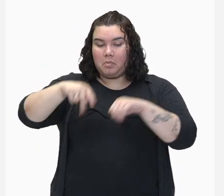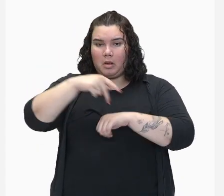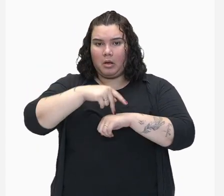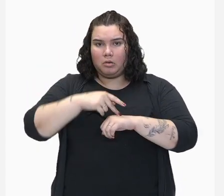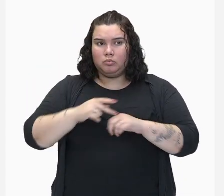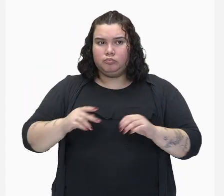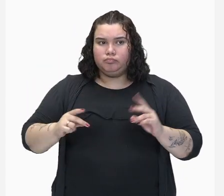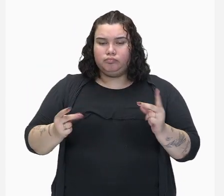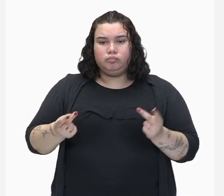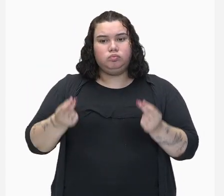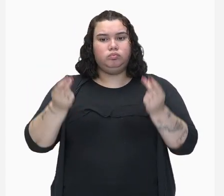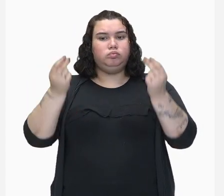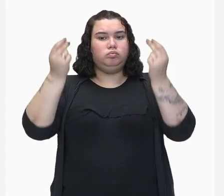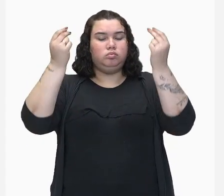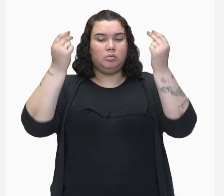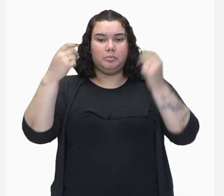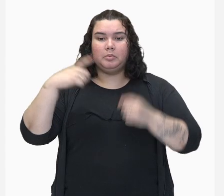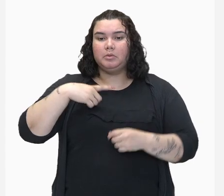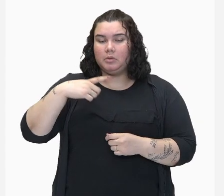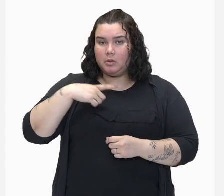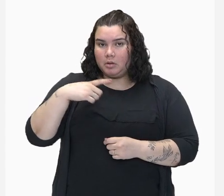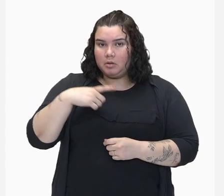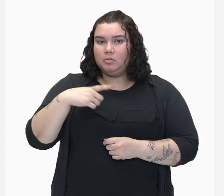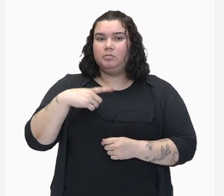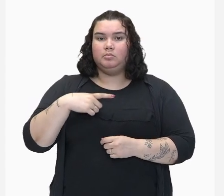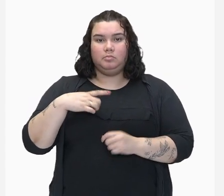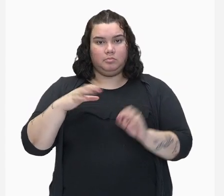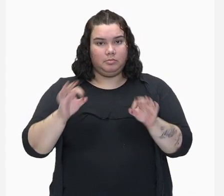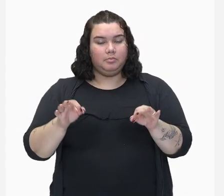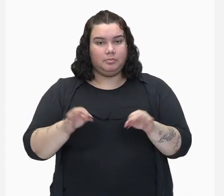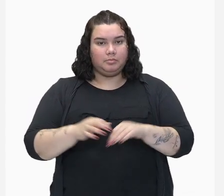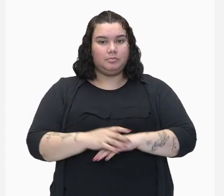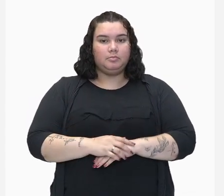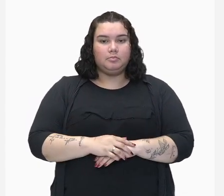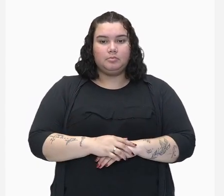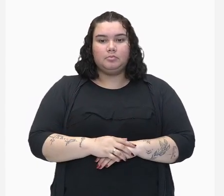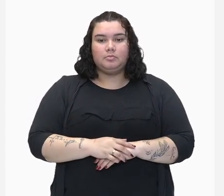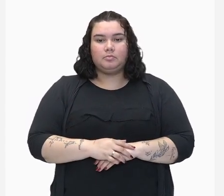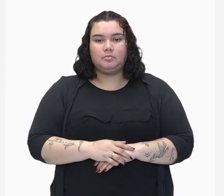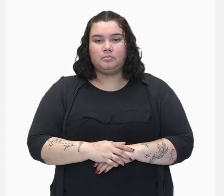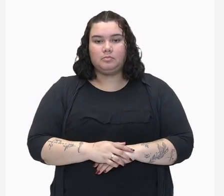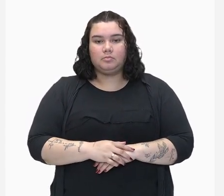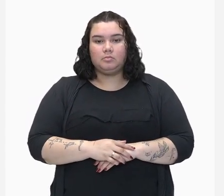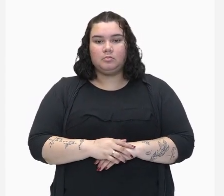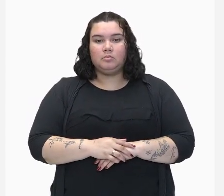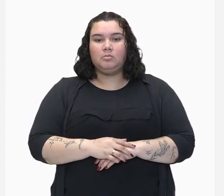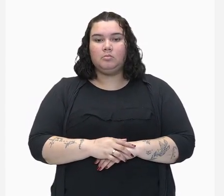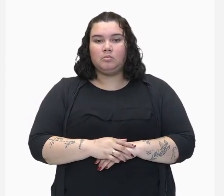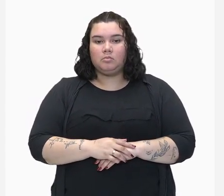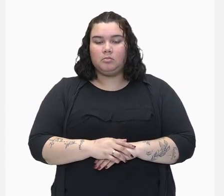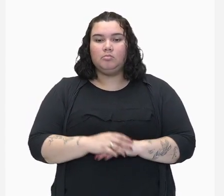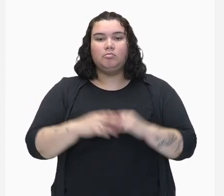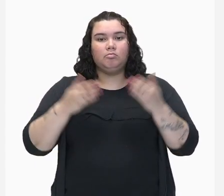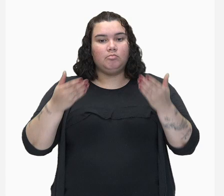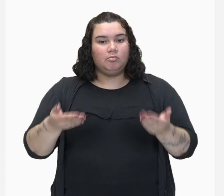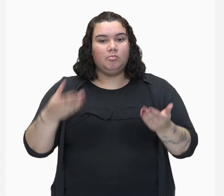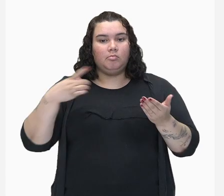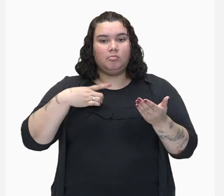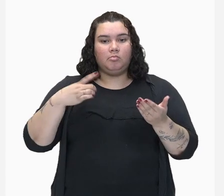mundo, né? Um país que está na lista dos mais ricos do mundo. E ele, naquela época, investiu